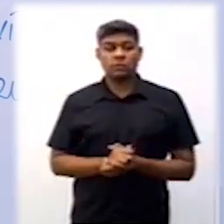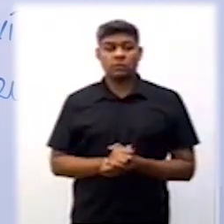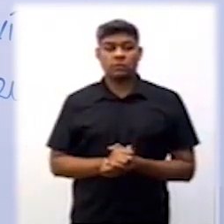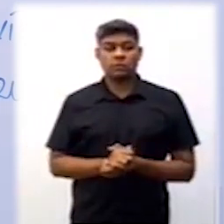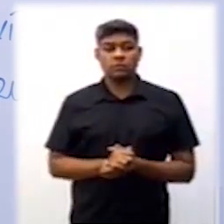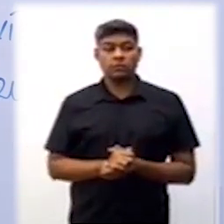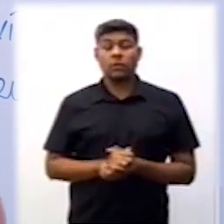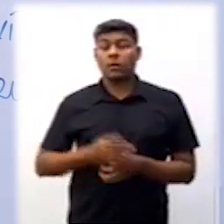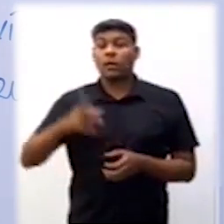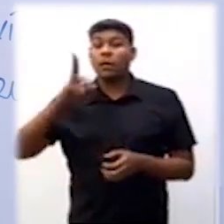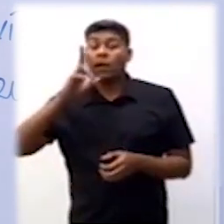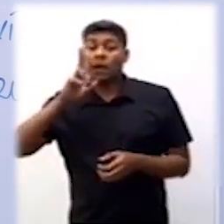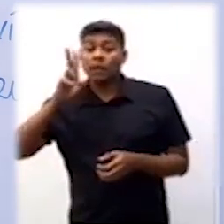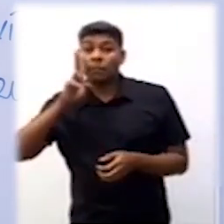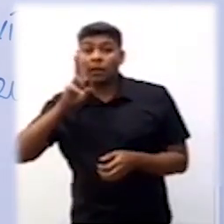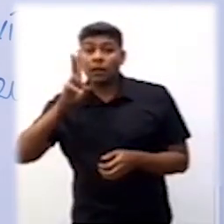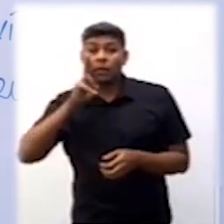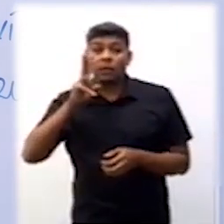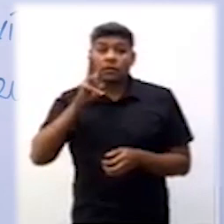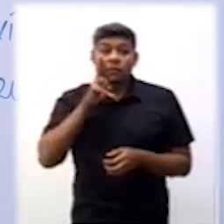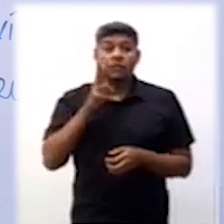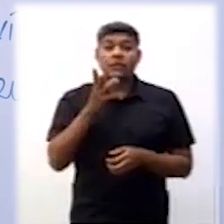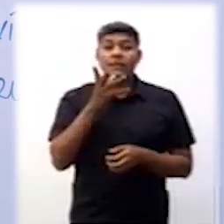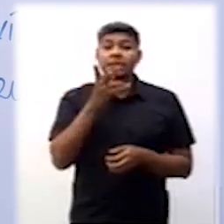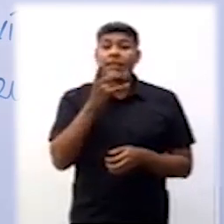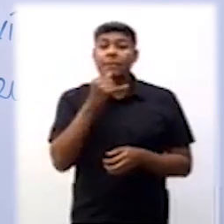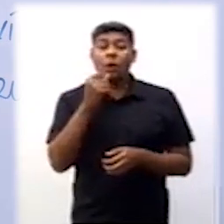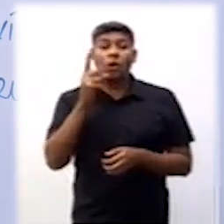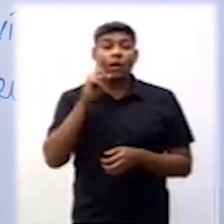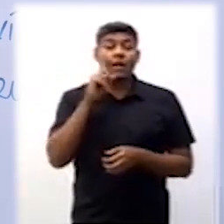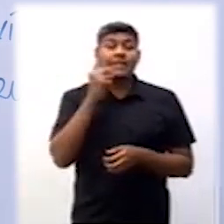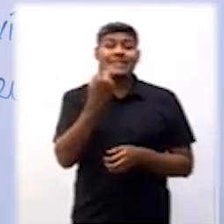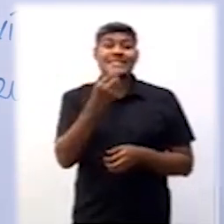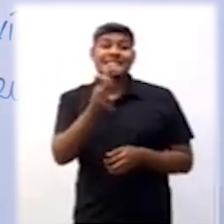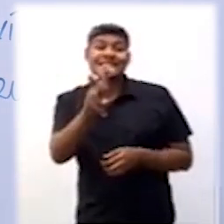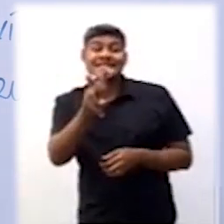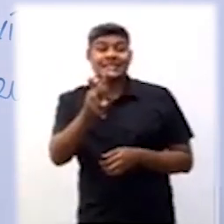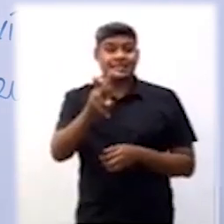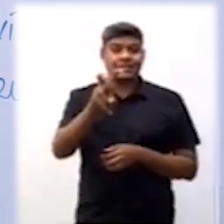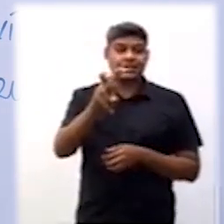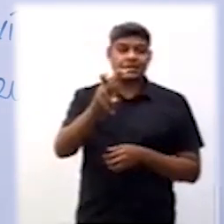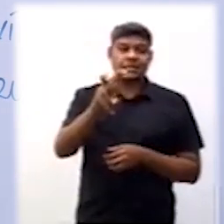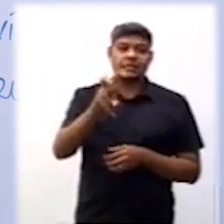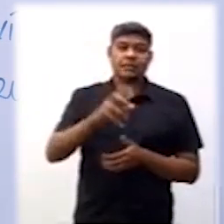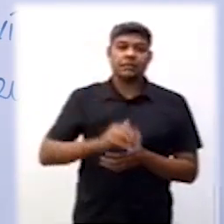Não, galera, lembra, não necessariamente demora 15 dias, 14 dias